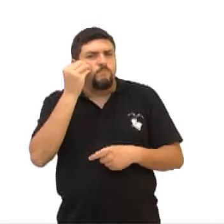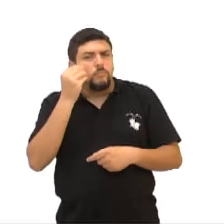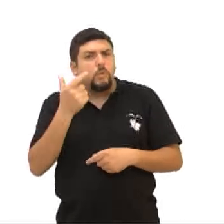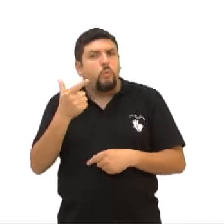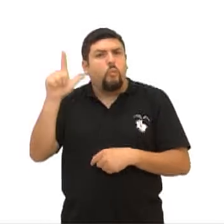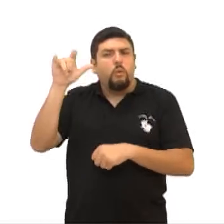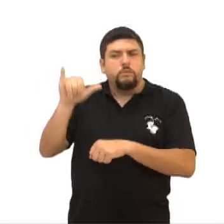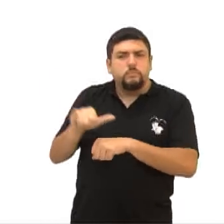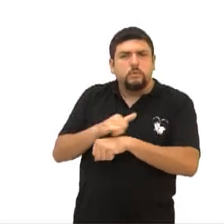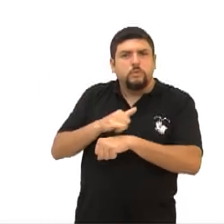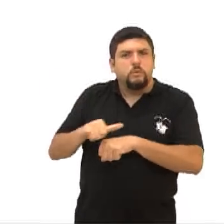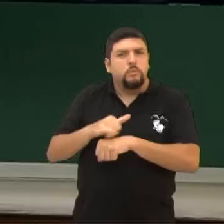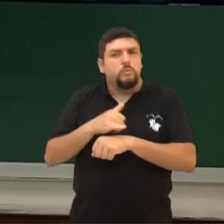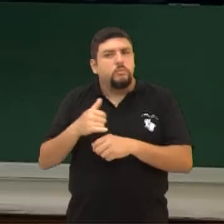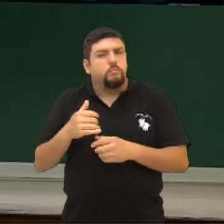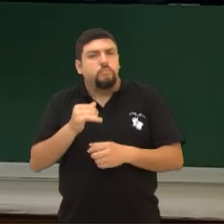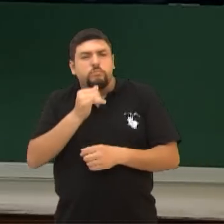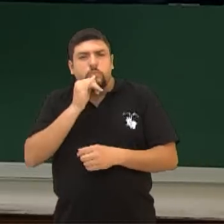alternativas como Corumbá.